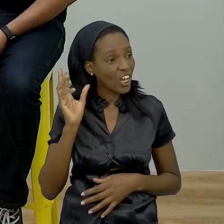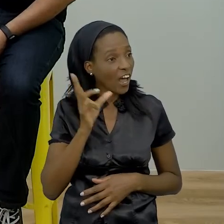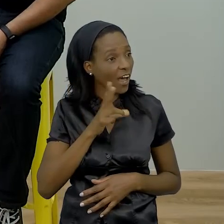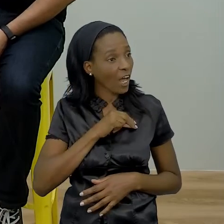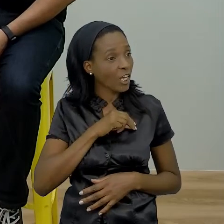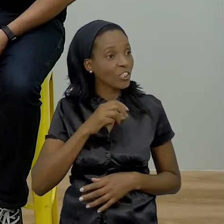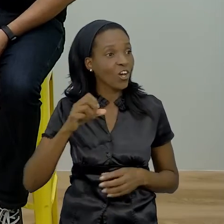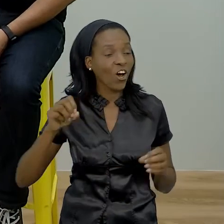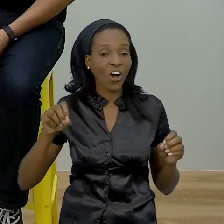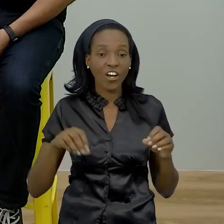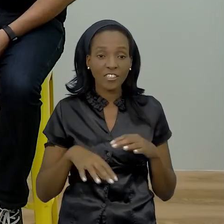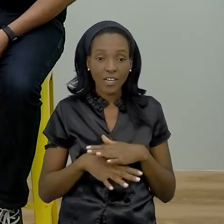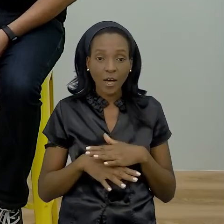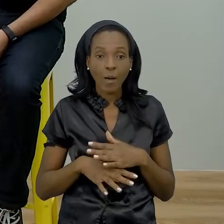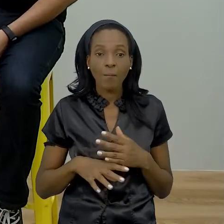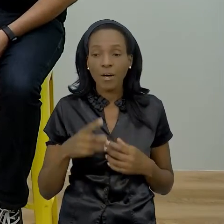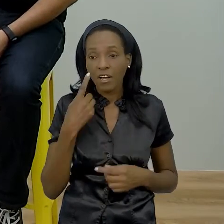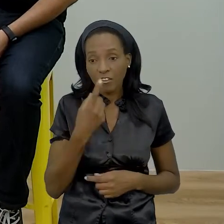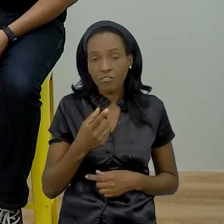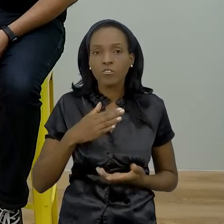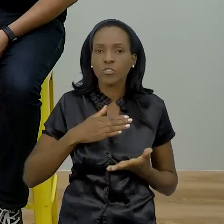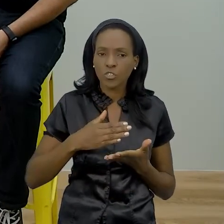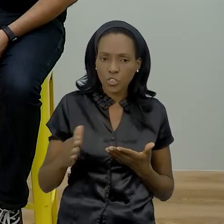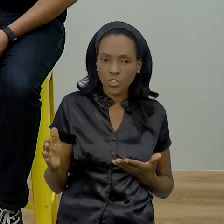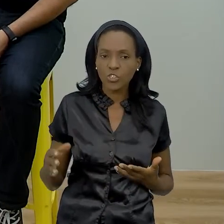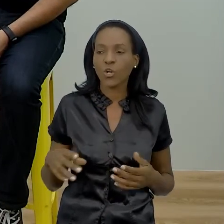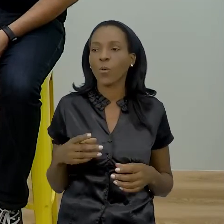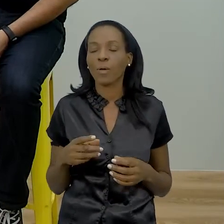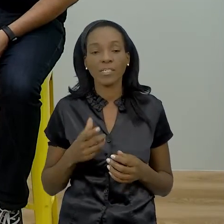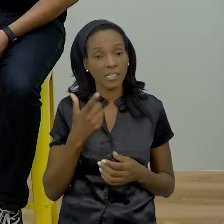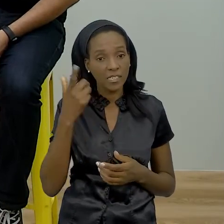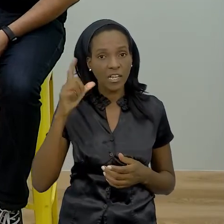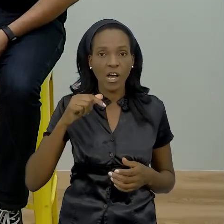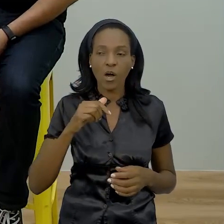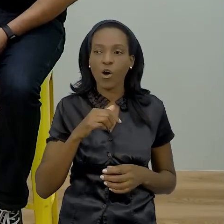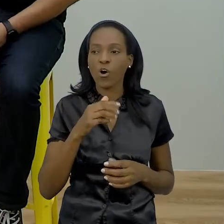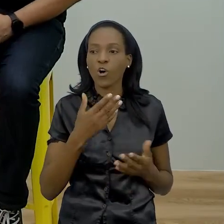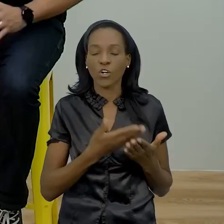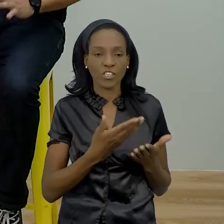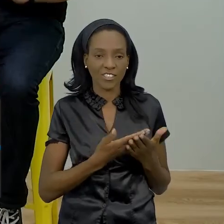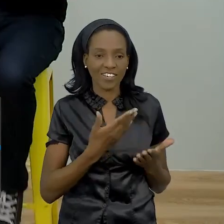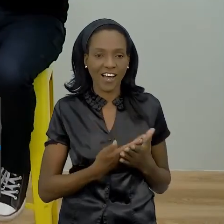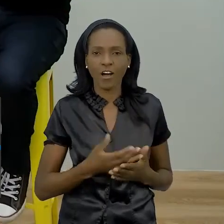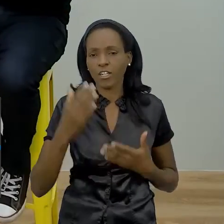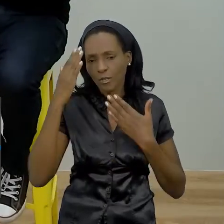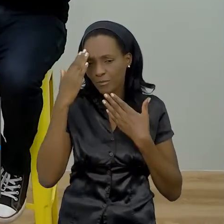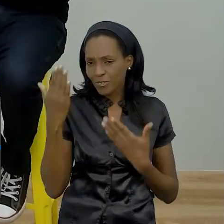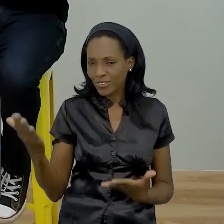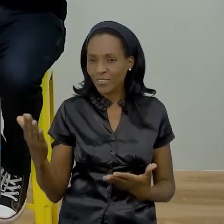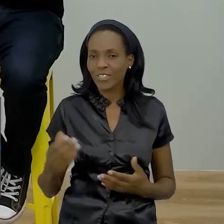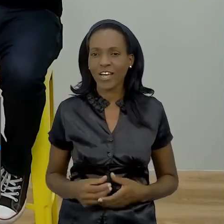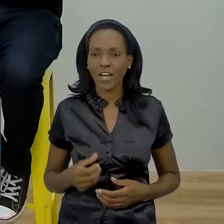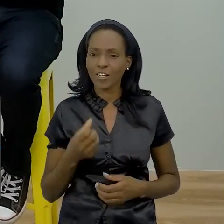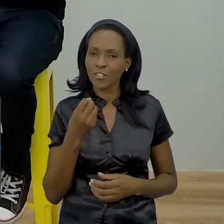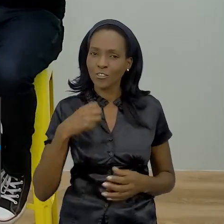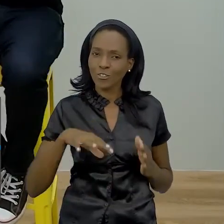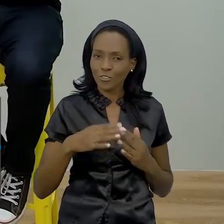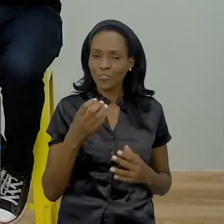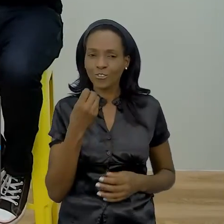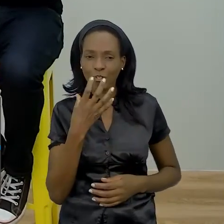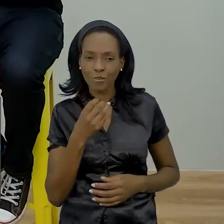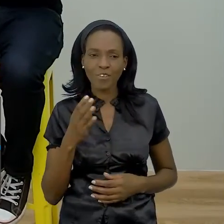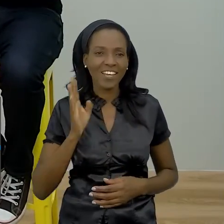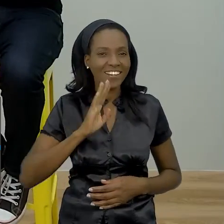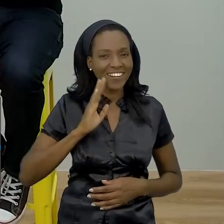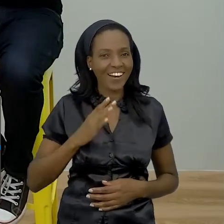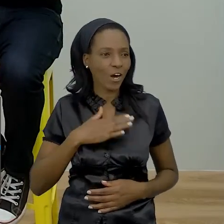gente viu. A gente começa, então, a atividade 2 na próxima aula. Muito obrigada, Mauro. Foi tudo bem? Foi legal? Gostou? Sucesso. Bacana? Gostaram?